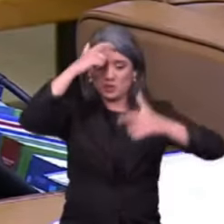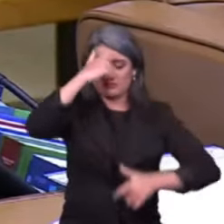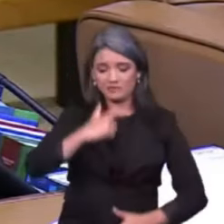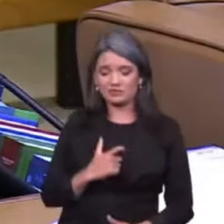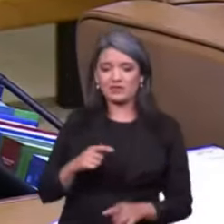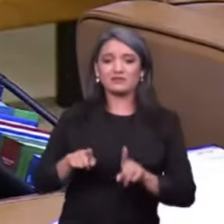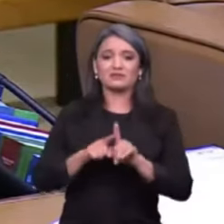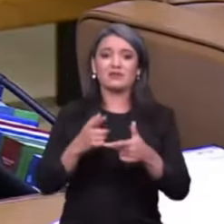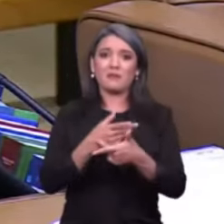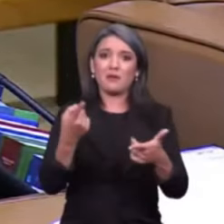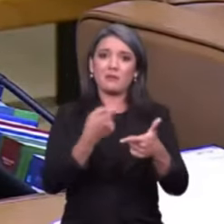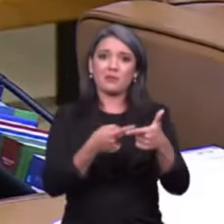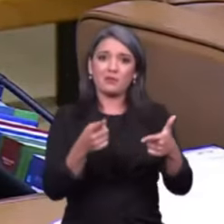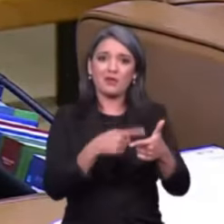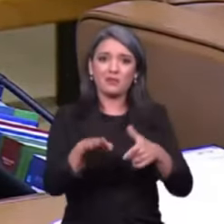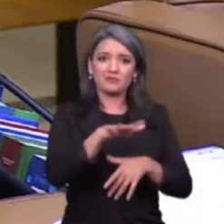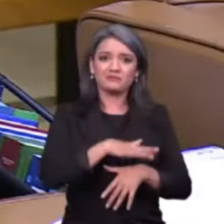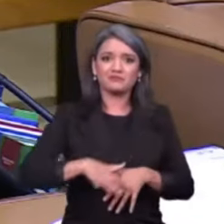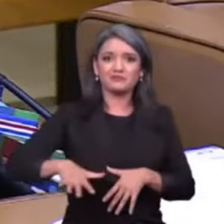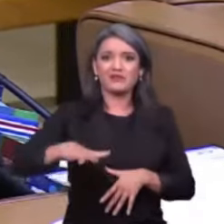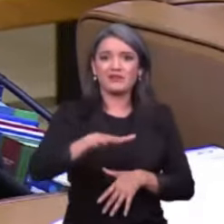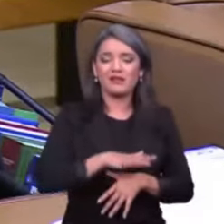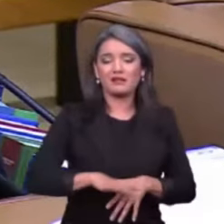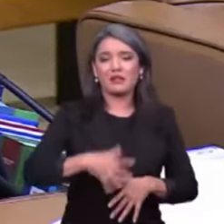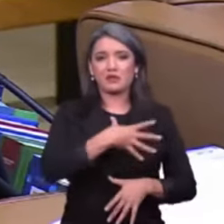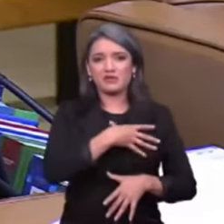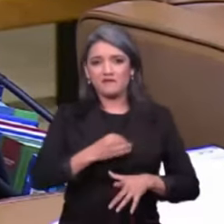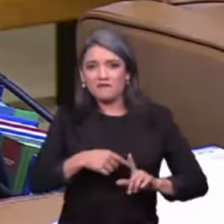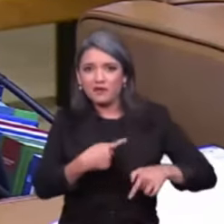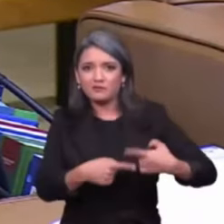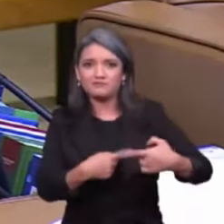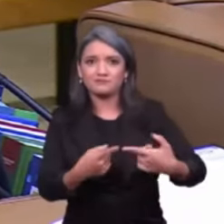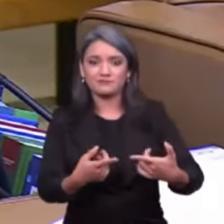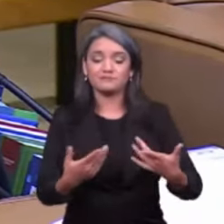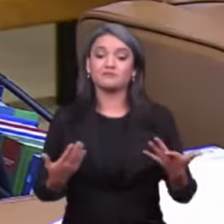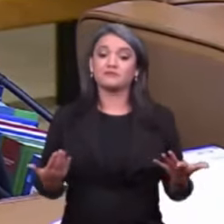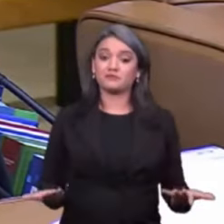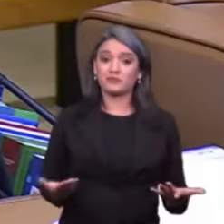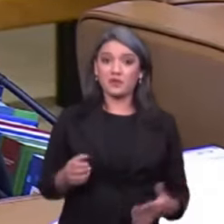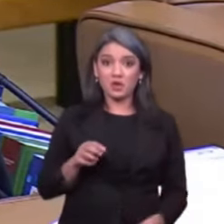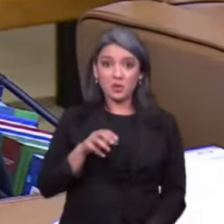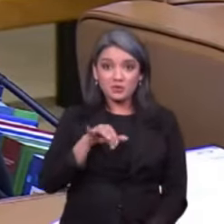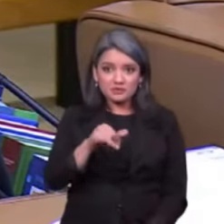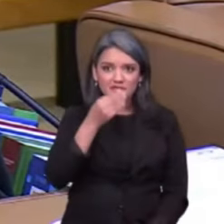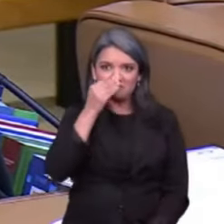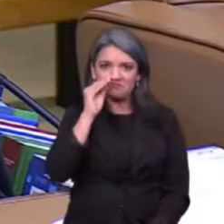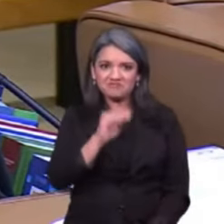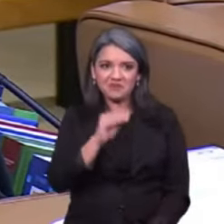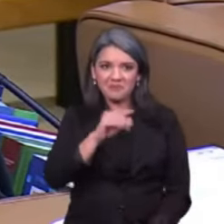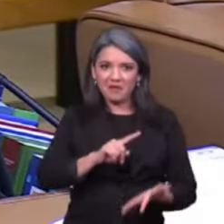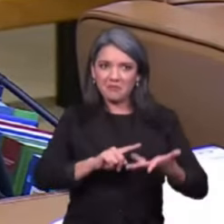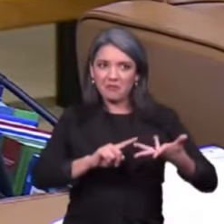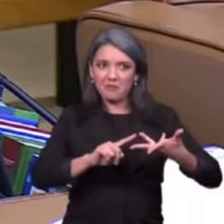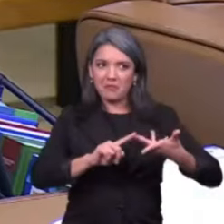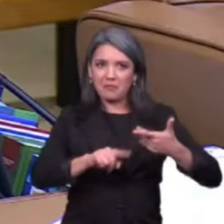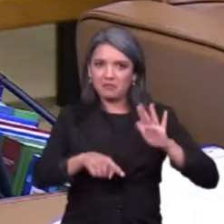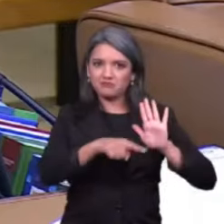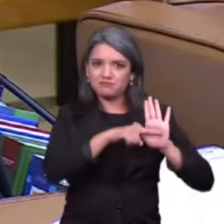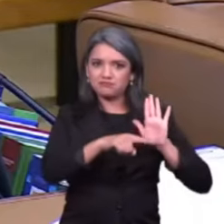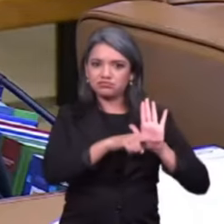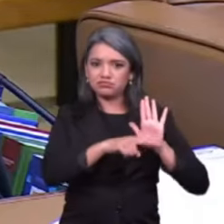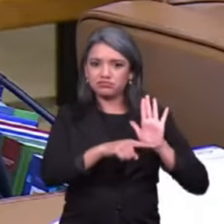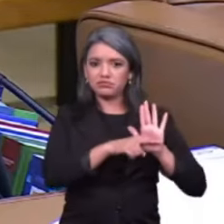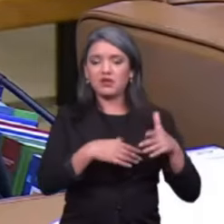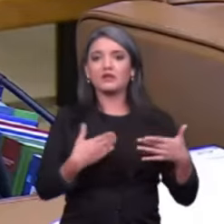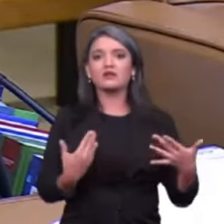esfera sexual e reprodutiva. Não perceber essa lesividade reforça a crença sobre